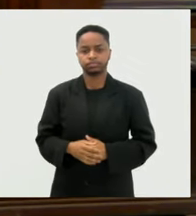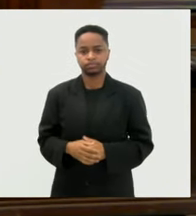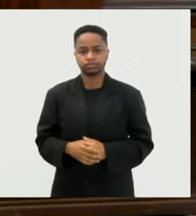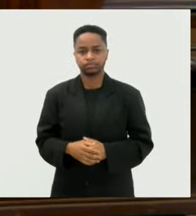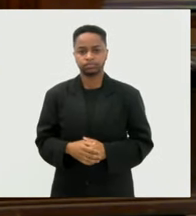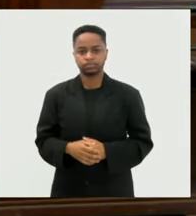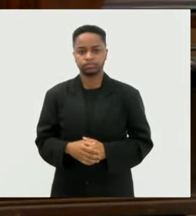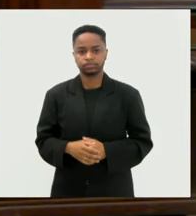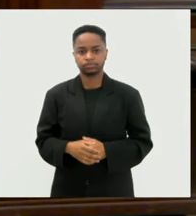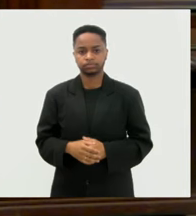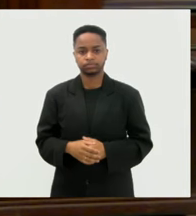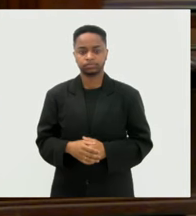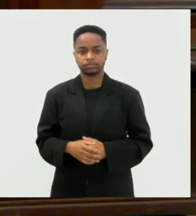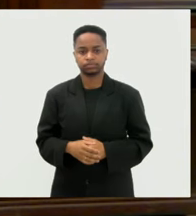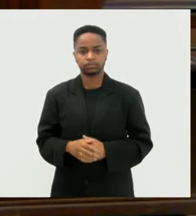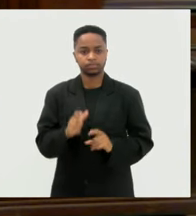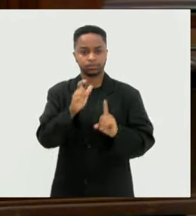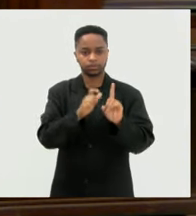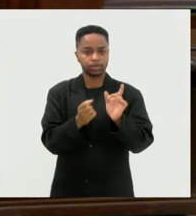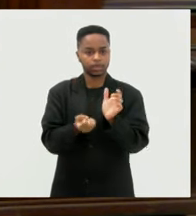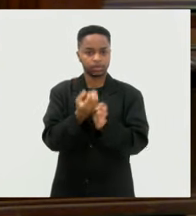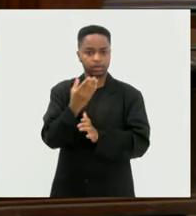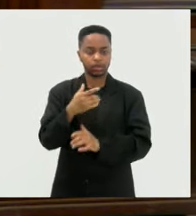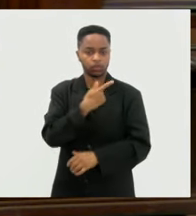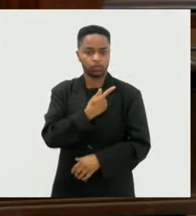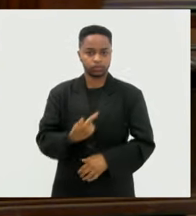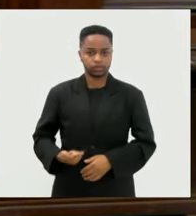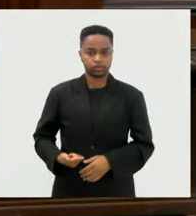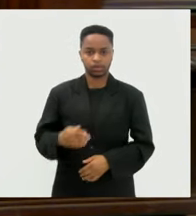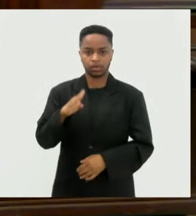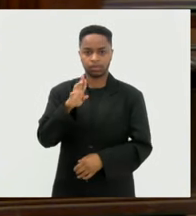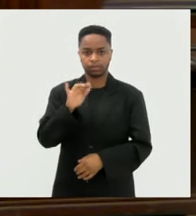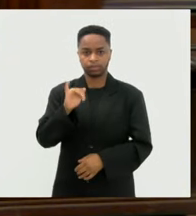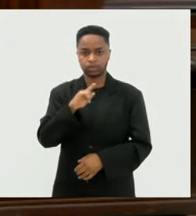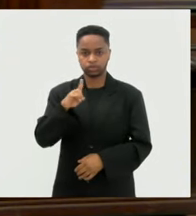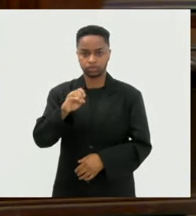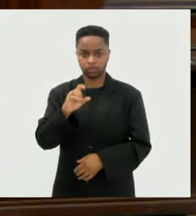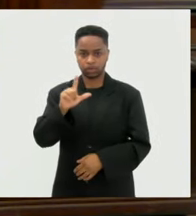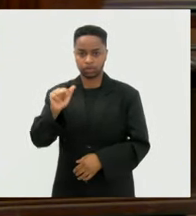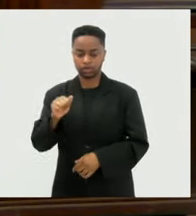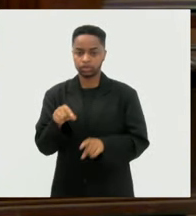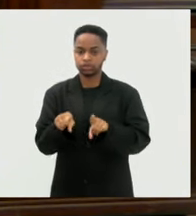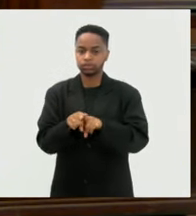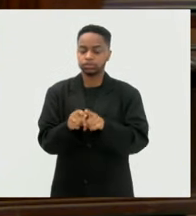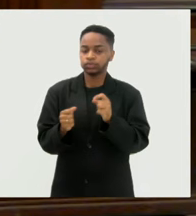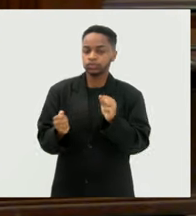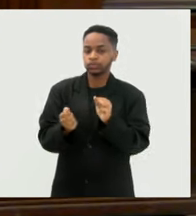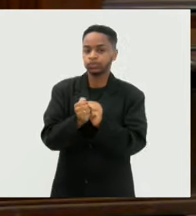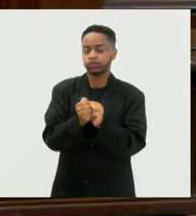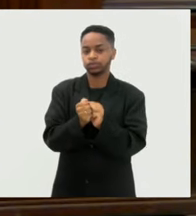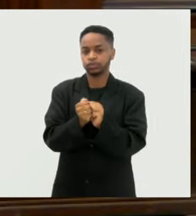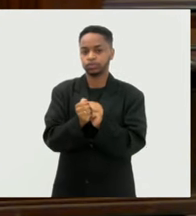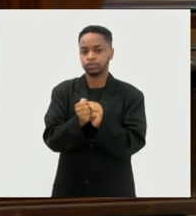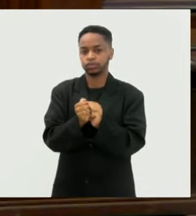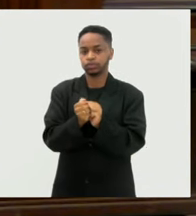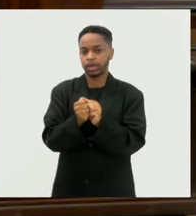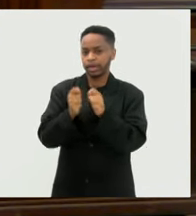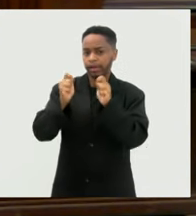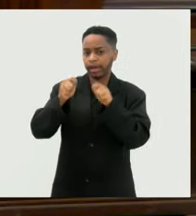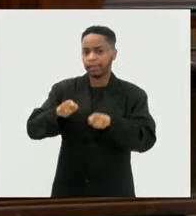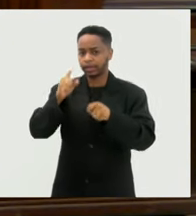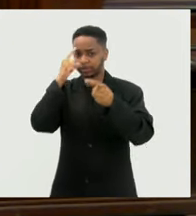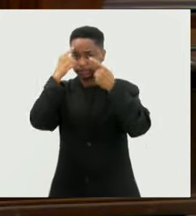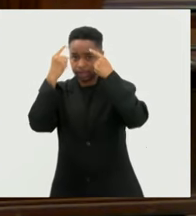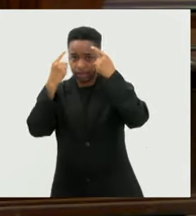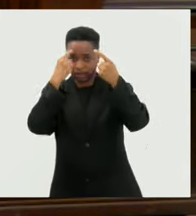idealizada pelo governador Leonel Brizola, junto com a capacidade criativa